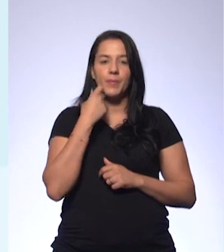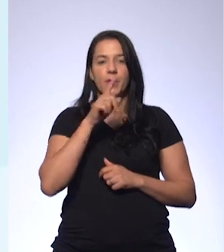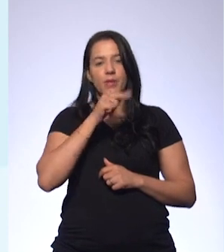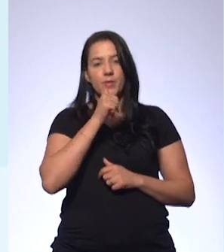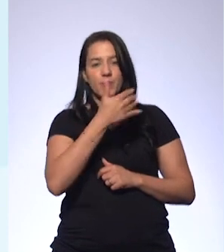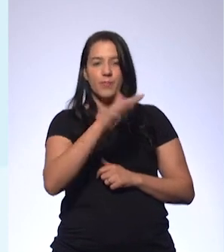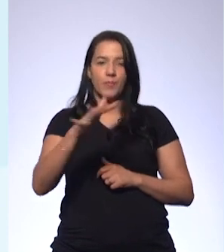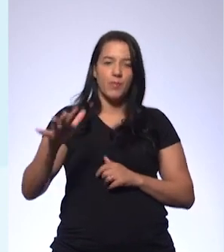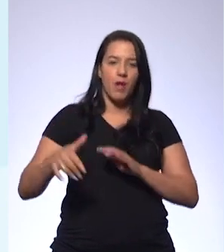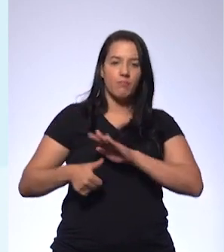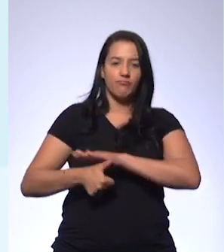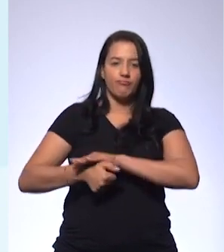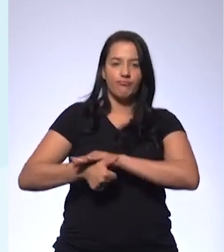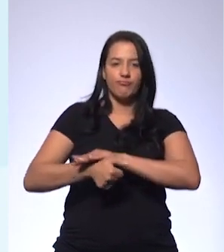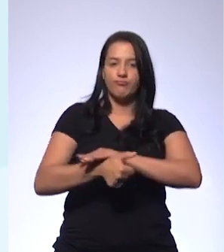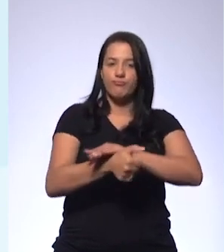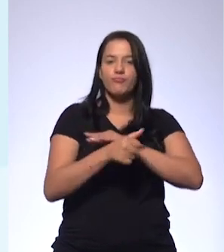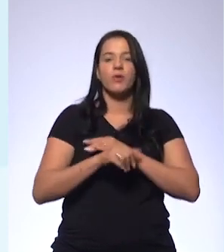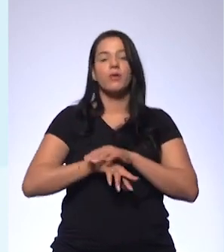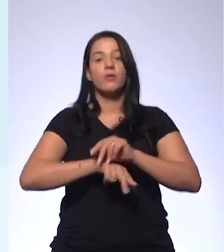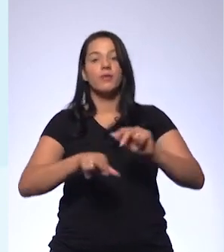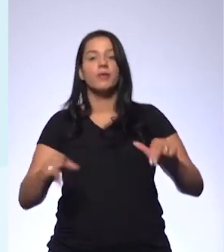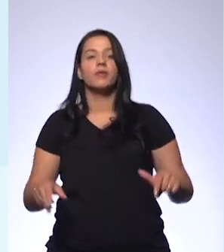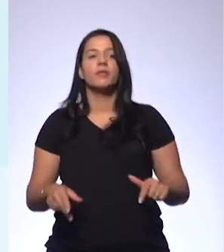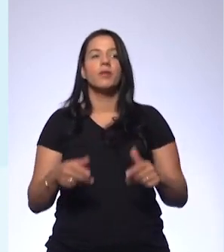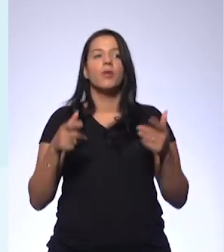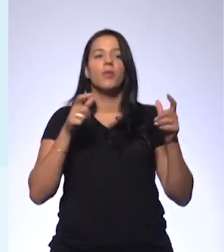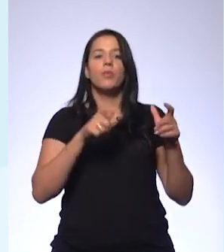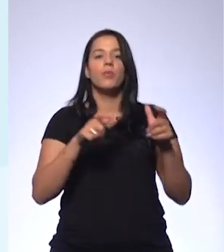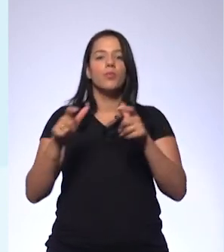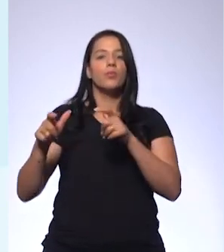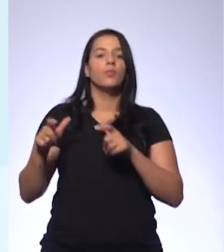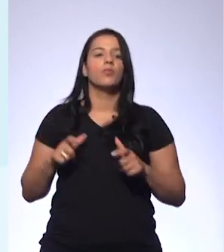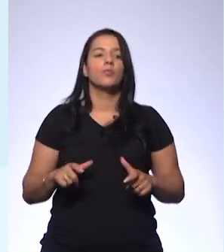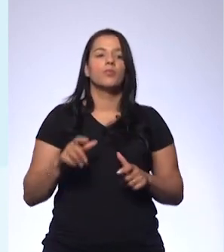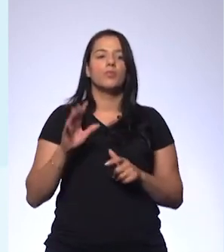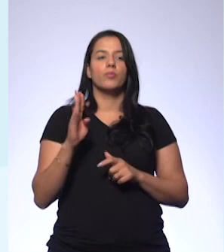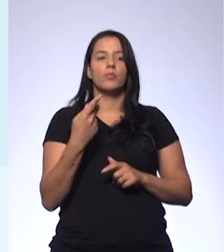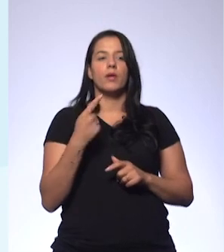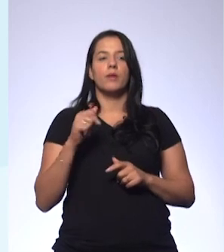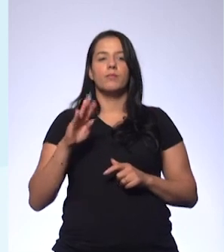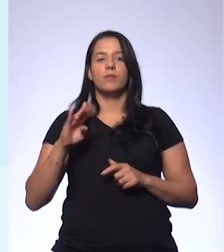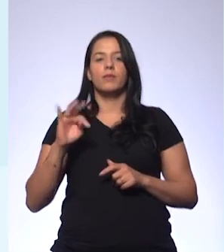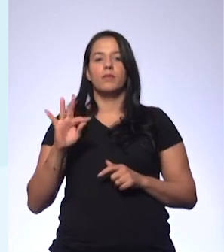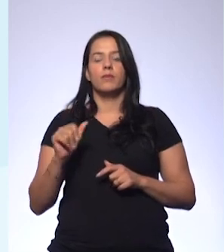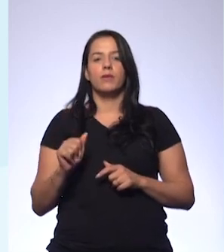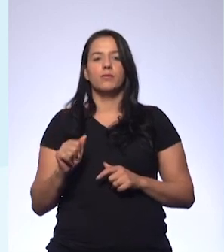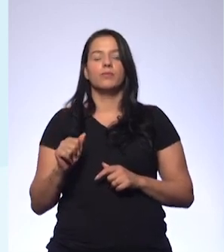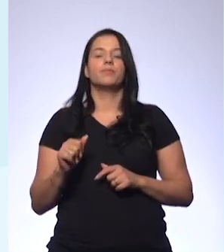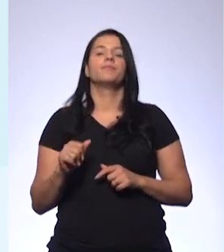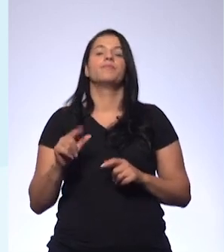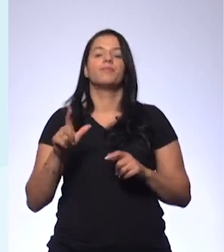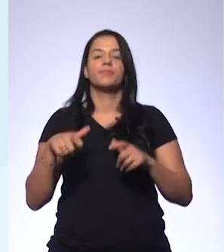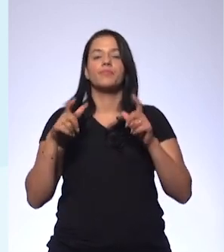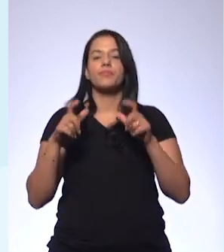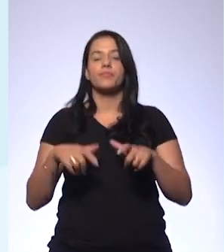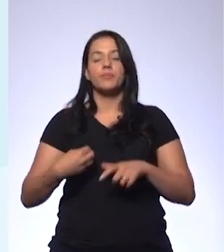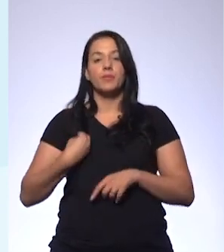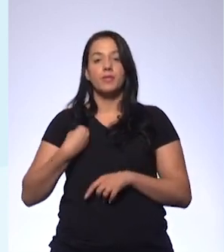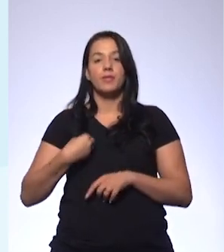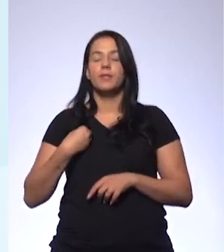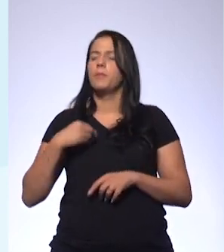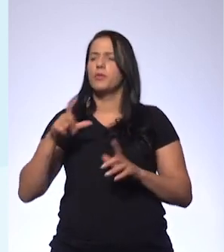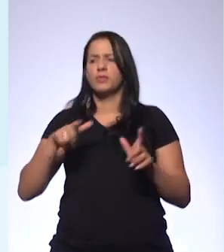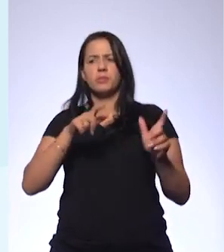ali a tartaruga. Então, o habitat é o local onde aquela espécie vive. E aí, esse local ele pode ser muito